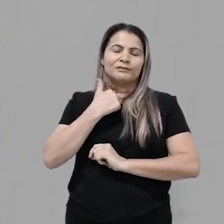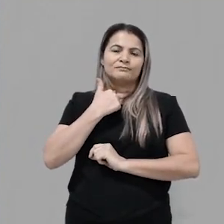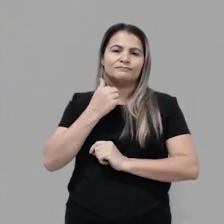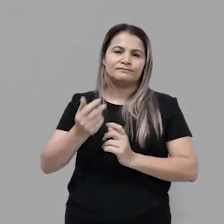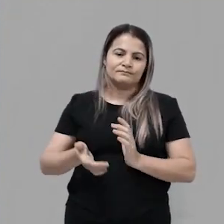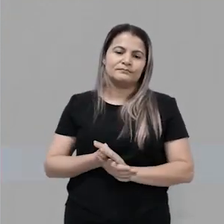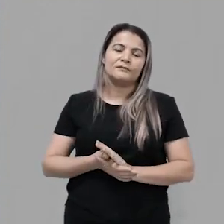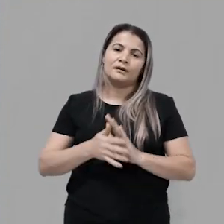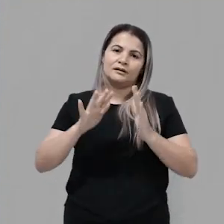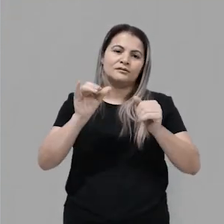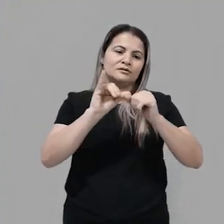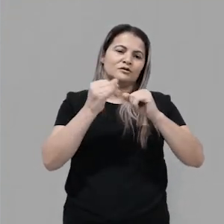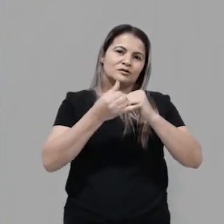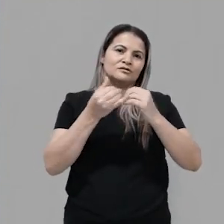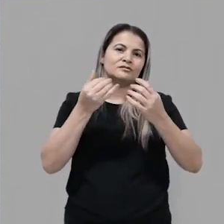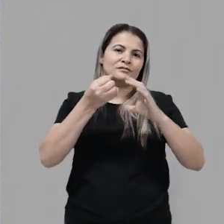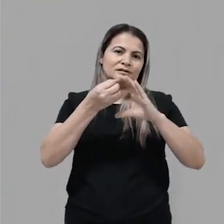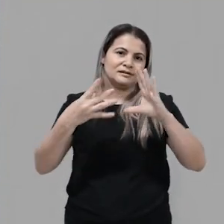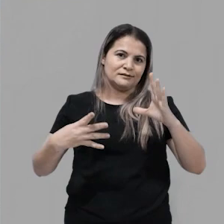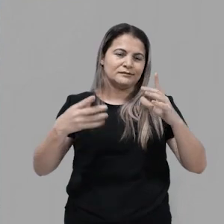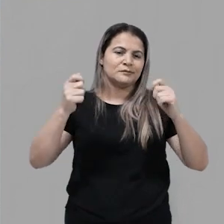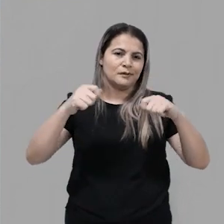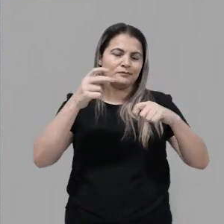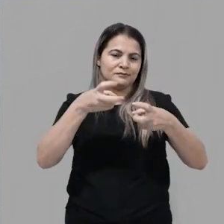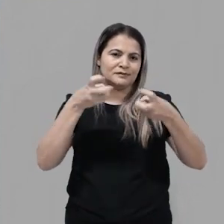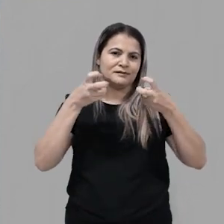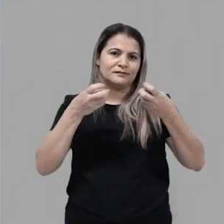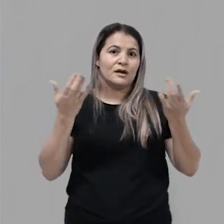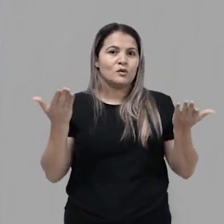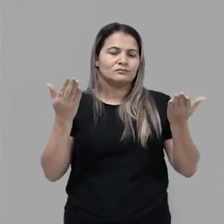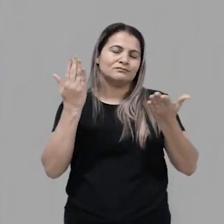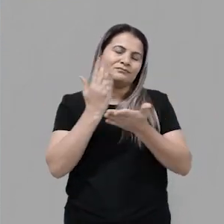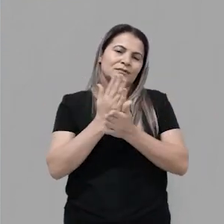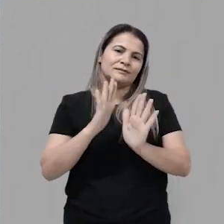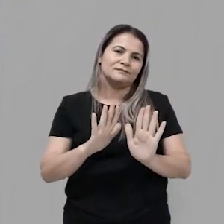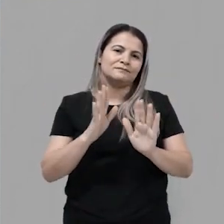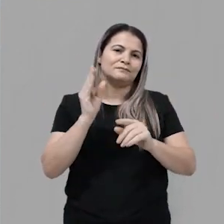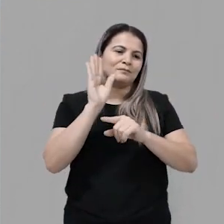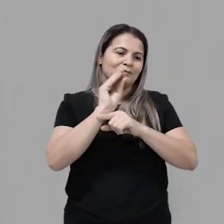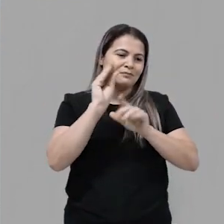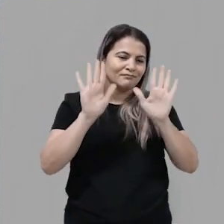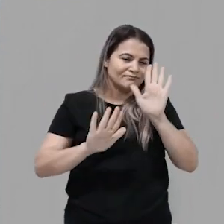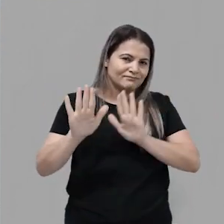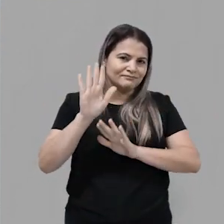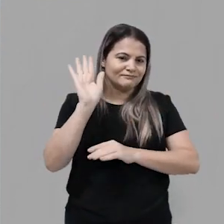bom? Nós encerramos por hoje. Fiquem bem, se cuidem. Bye, bye.